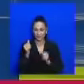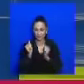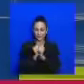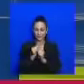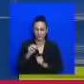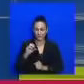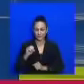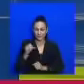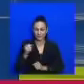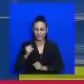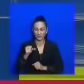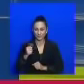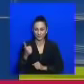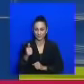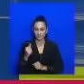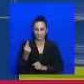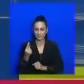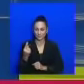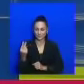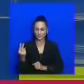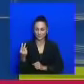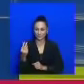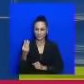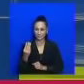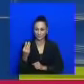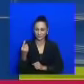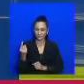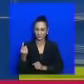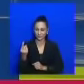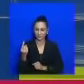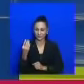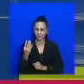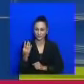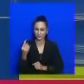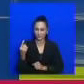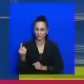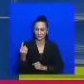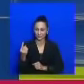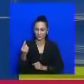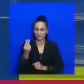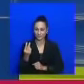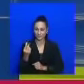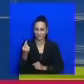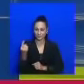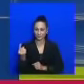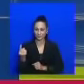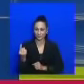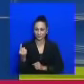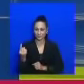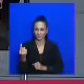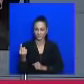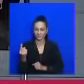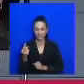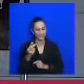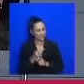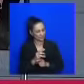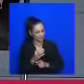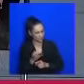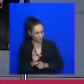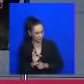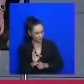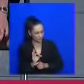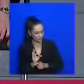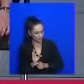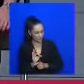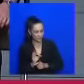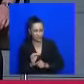comigo: 08, 11, 12, 31, 41 e 21. As auditoras